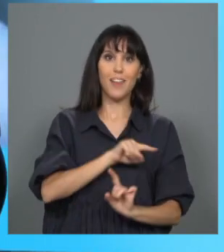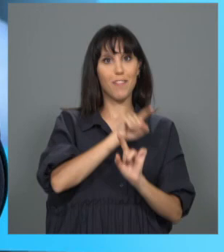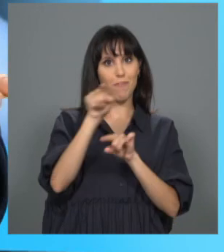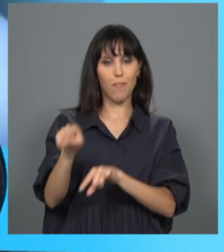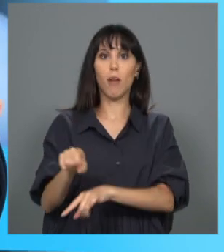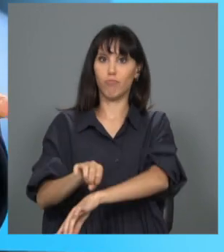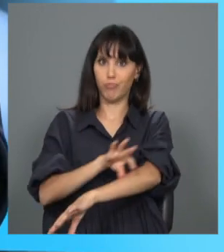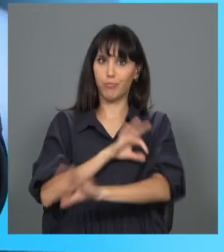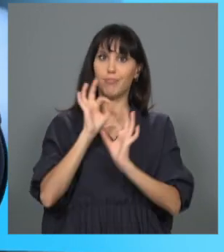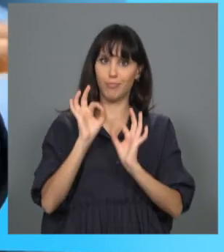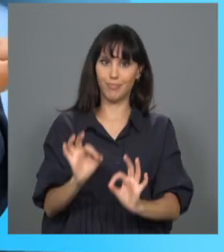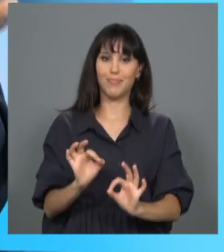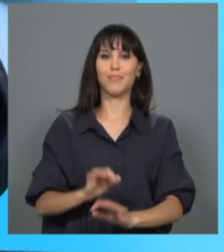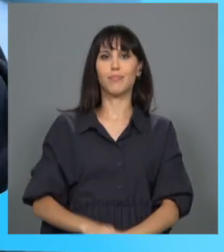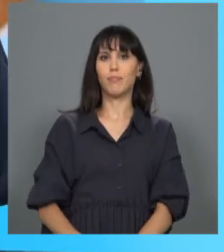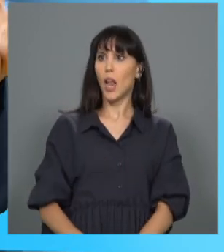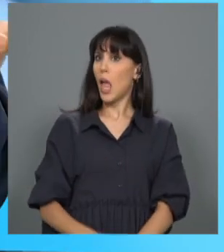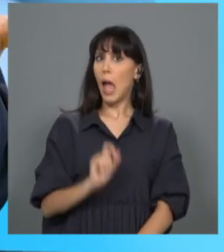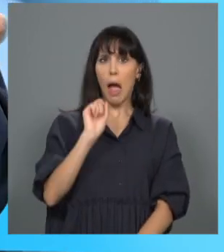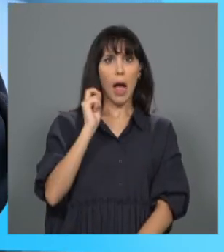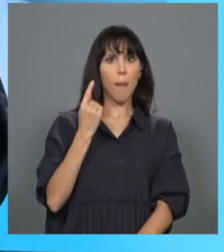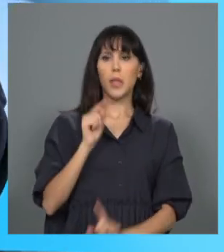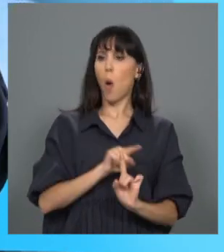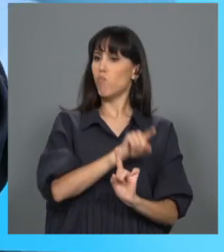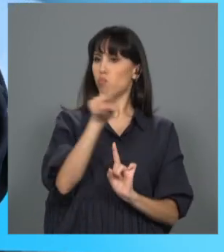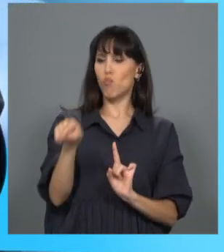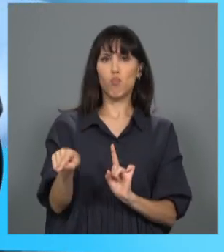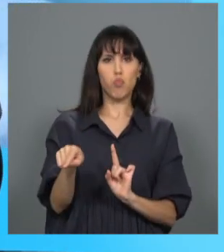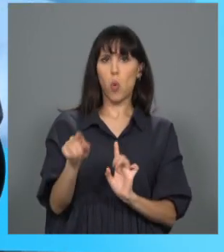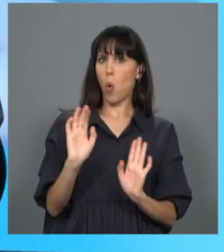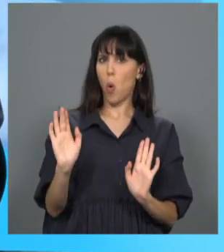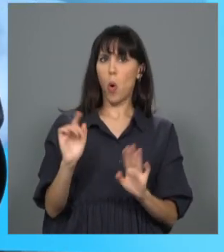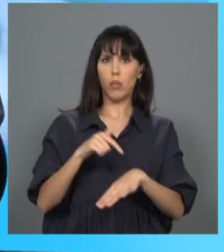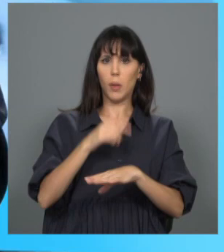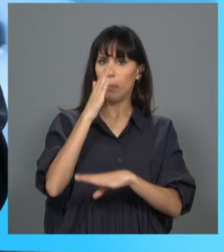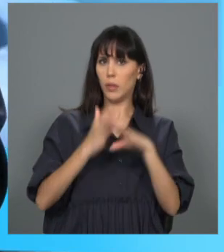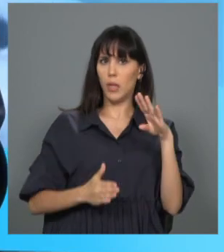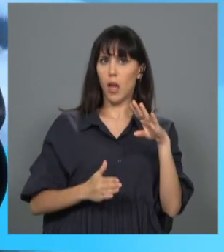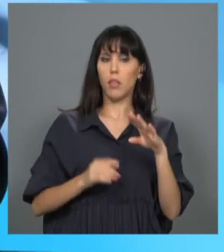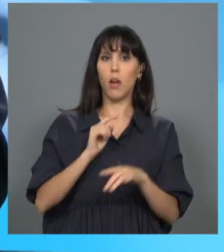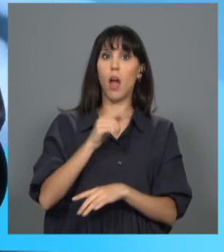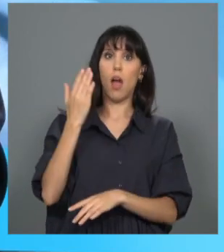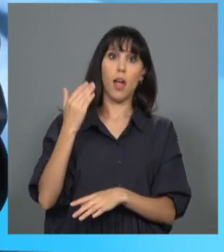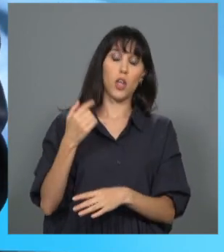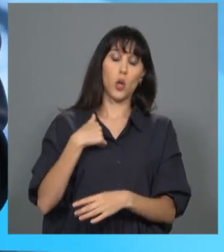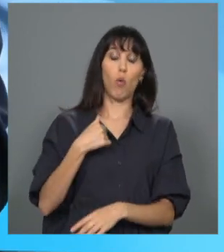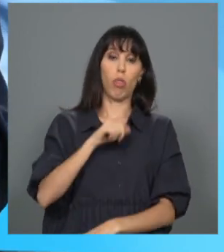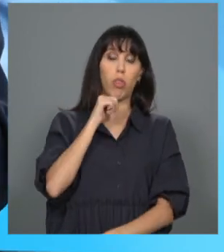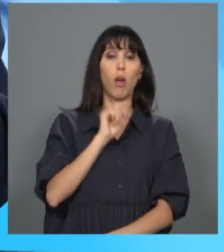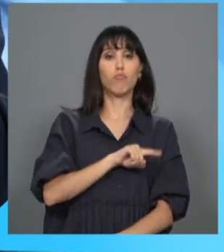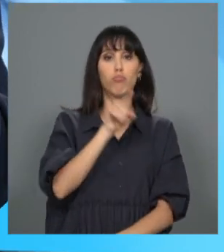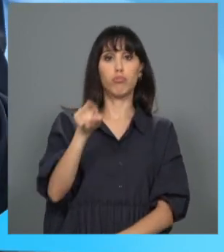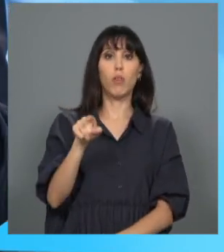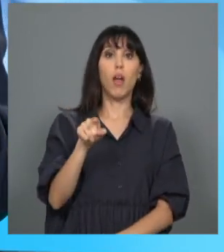por fazer esta viagem. É muito rápida, chega-se lá em metade do tempo, daquele tempo que eu demoro para